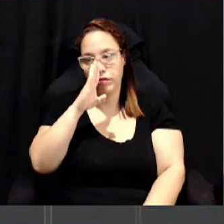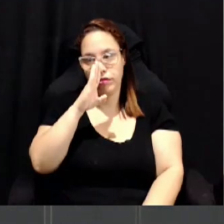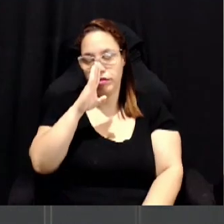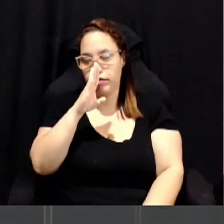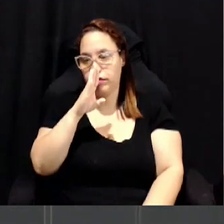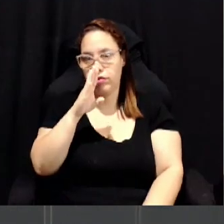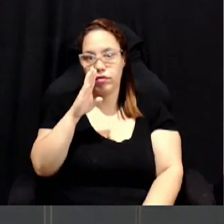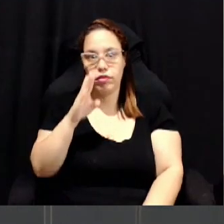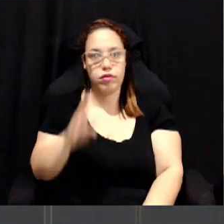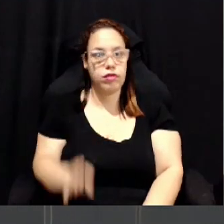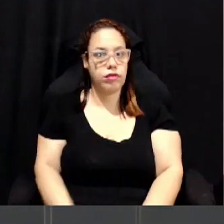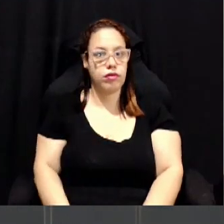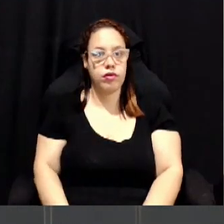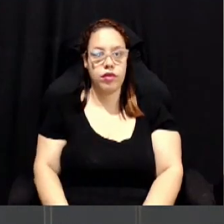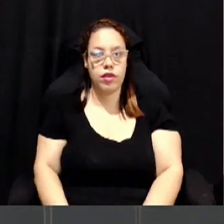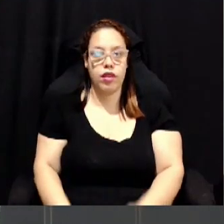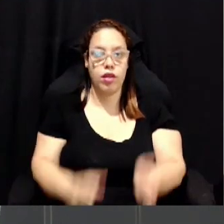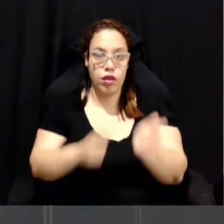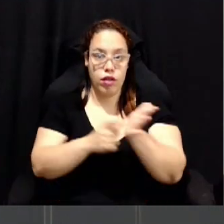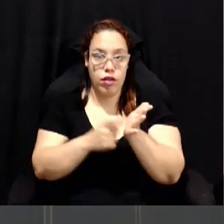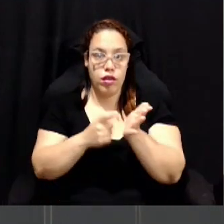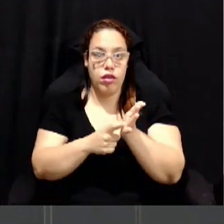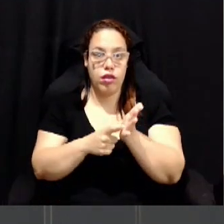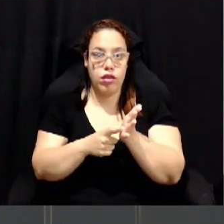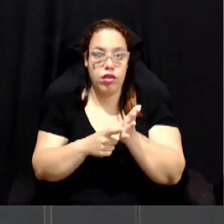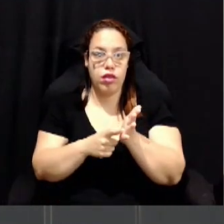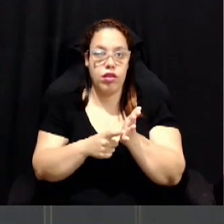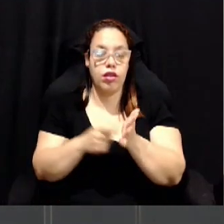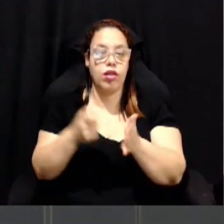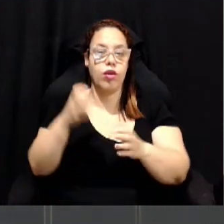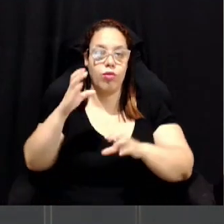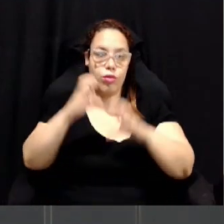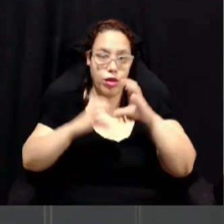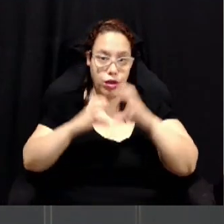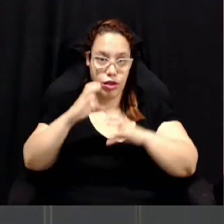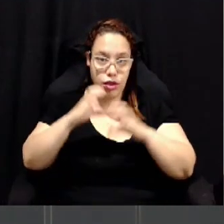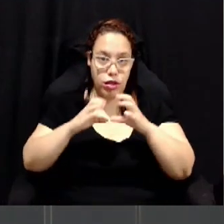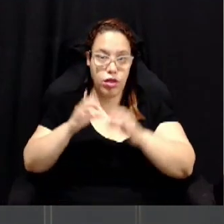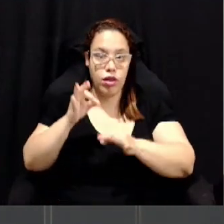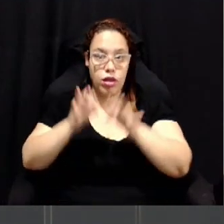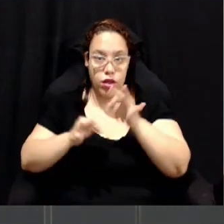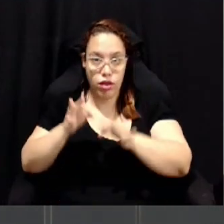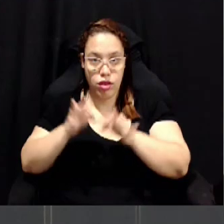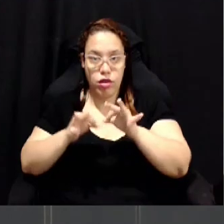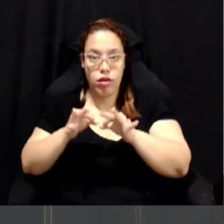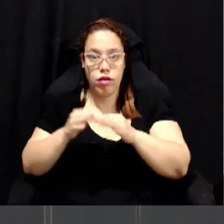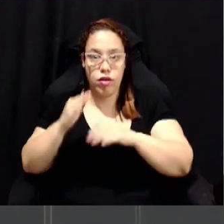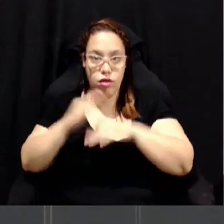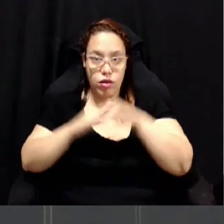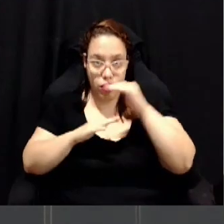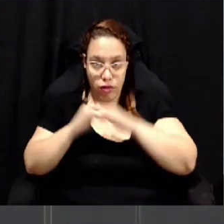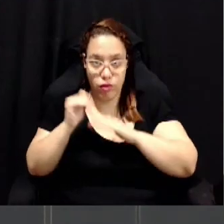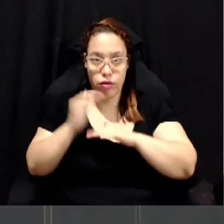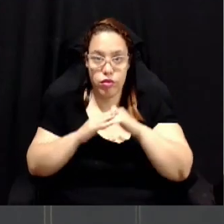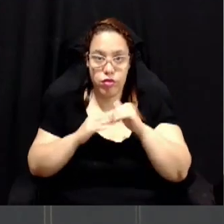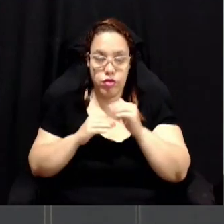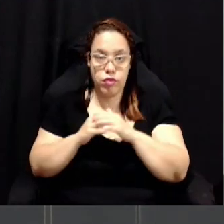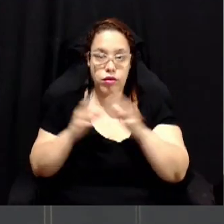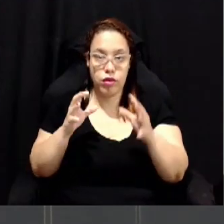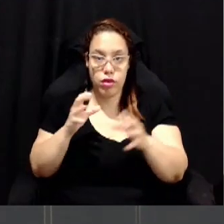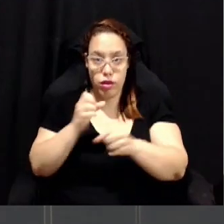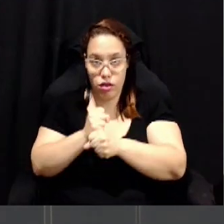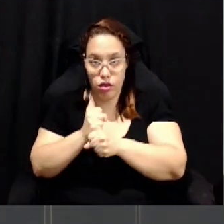de saúde, mesmo assim você briga com o liminar na justiça para conseguir o custeio de um tratamento integral, né, de todas